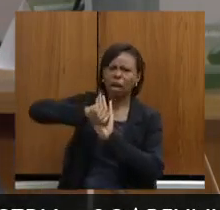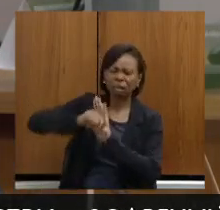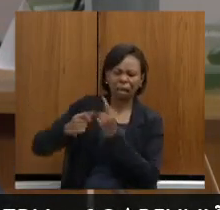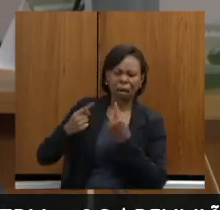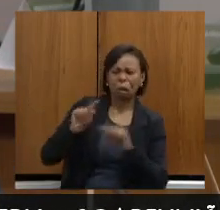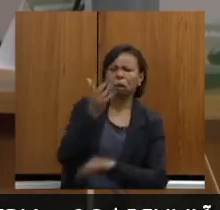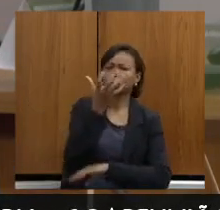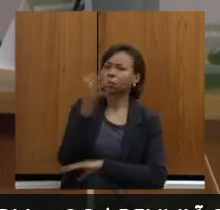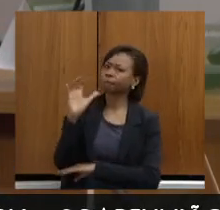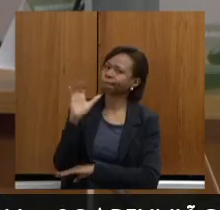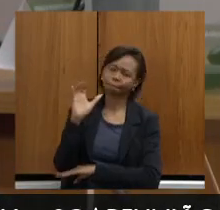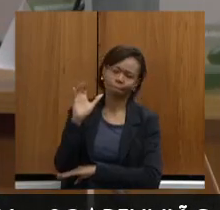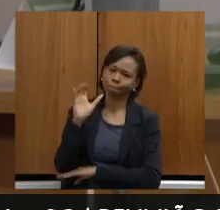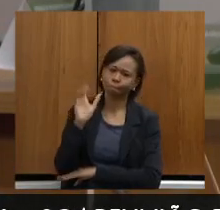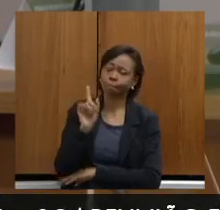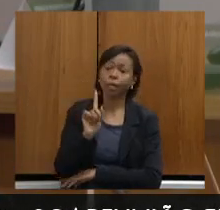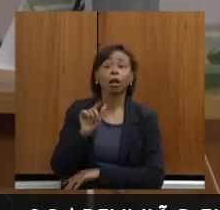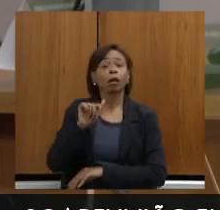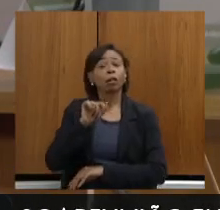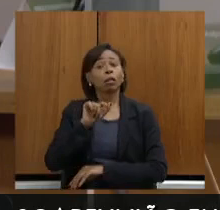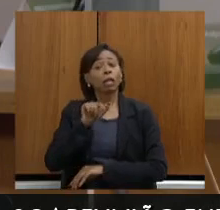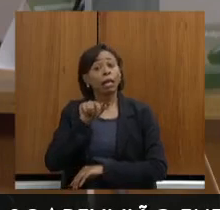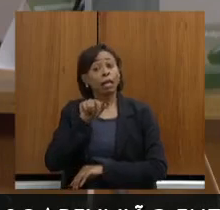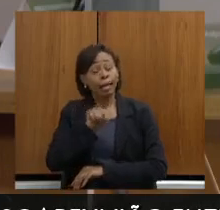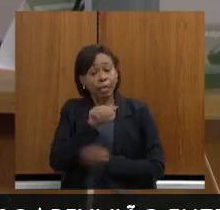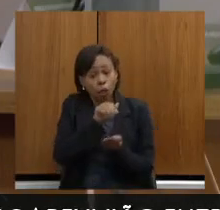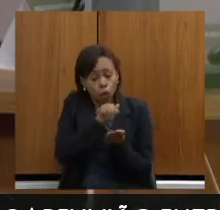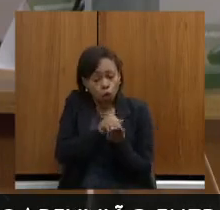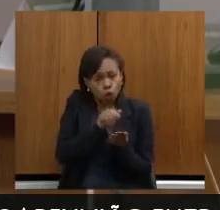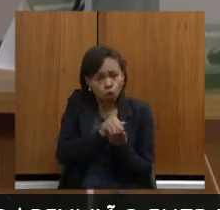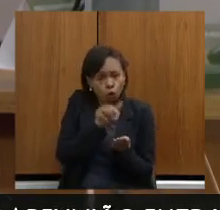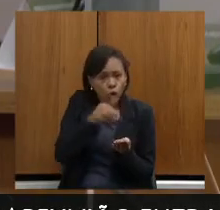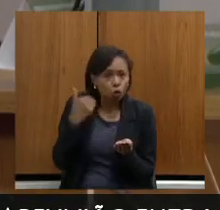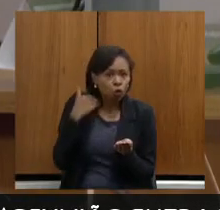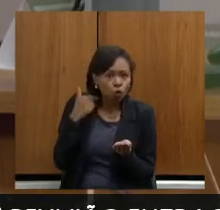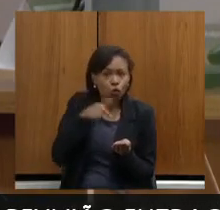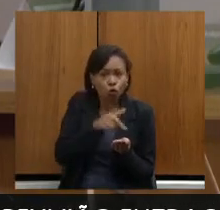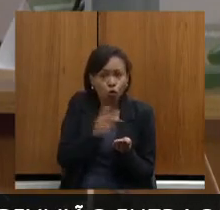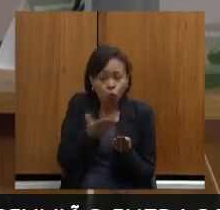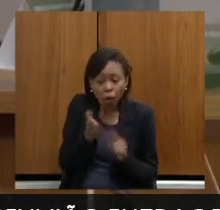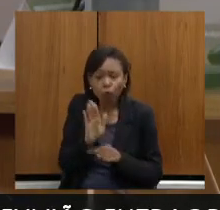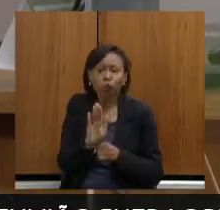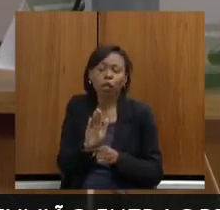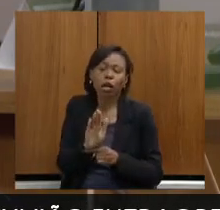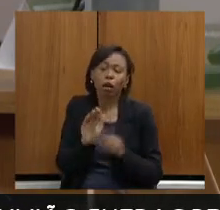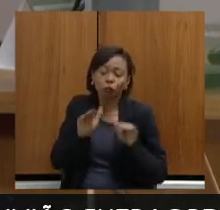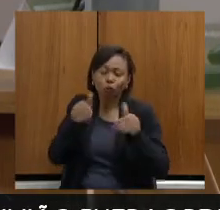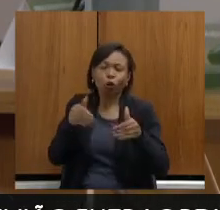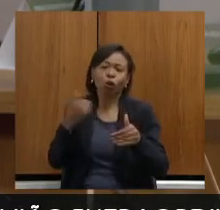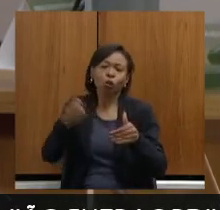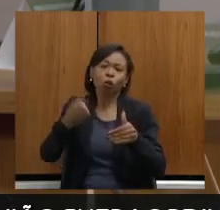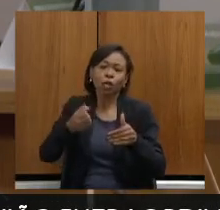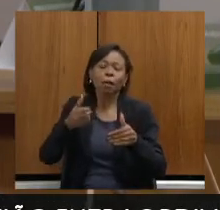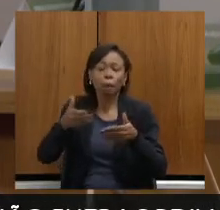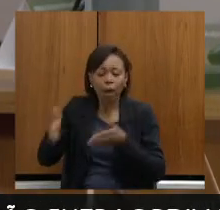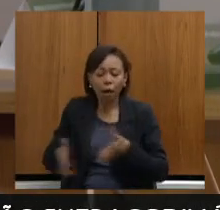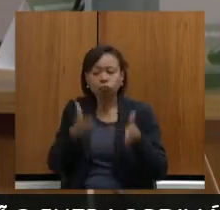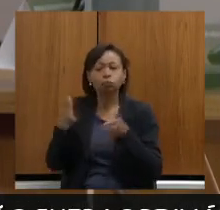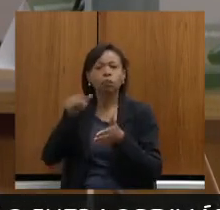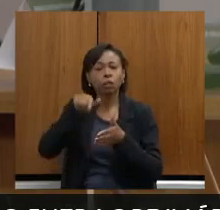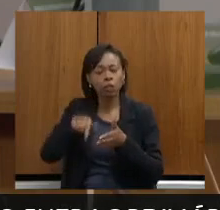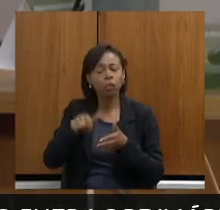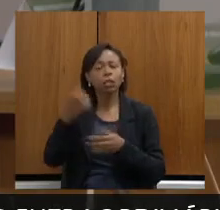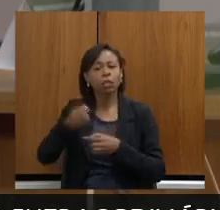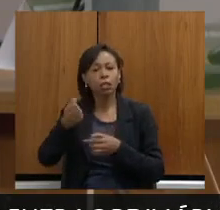agride o meio ambiente Só que já foi dito Então esse fundo pro leite é para defender essa cadeia produtora de leite com